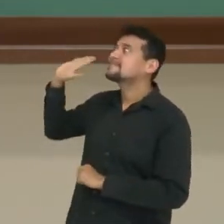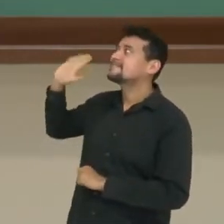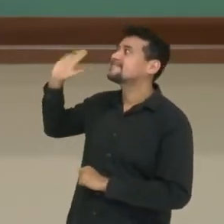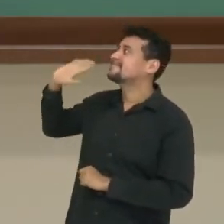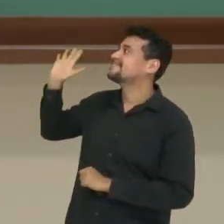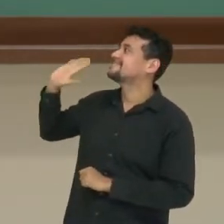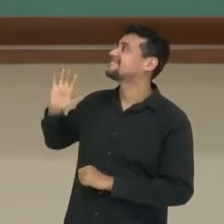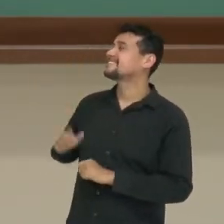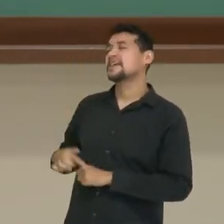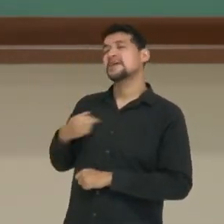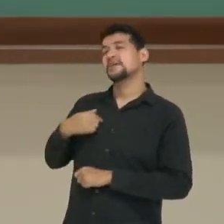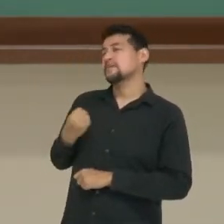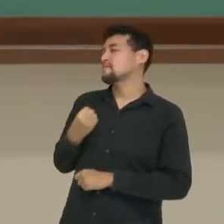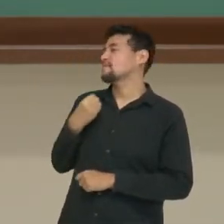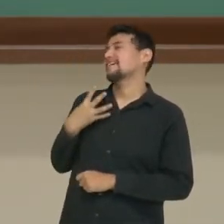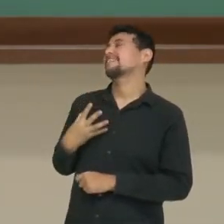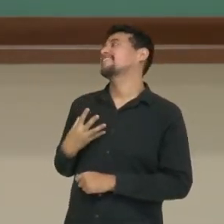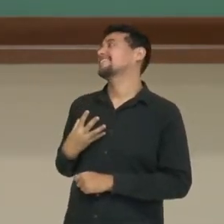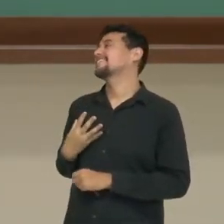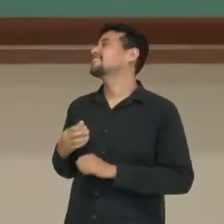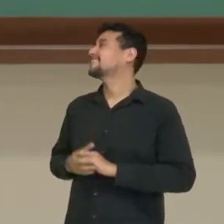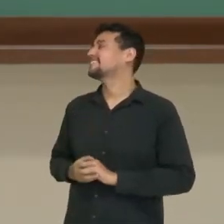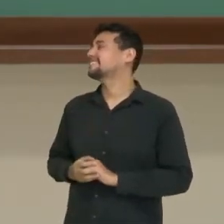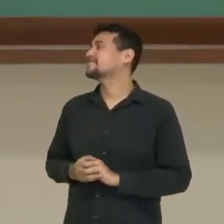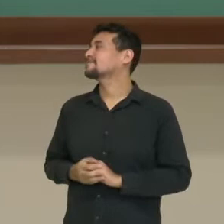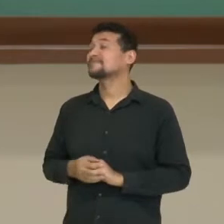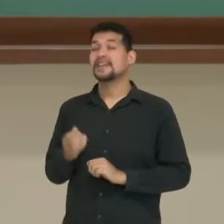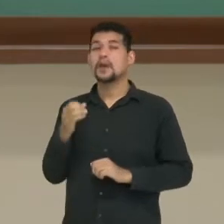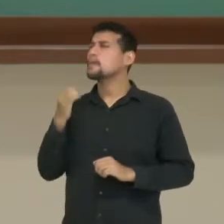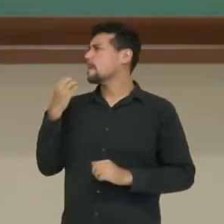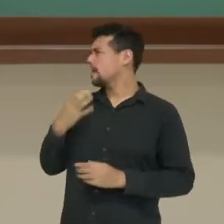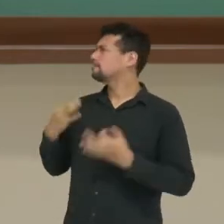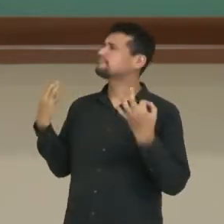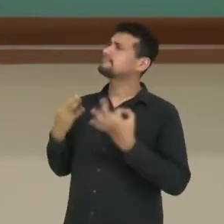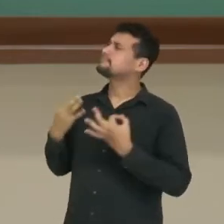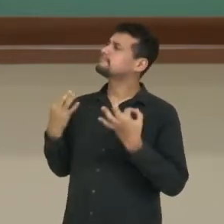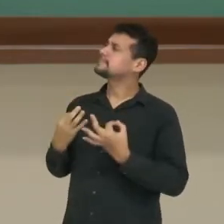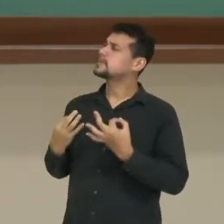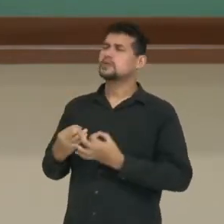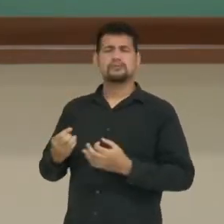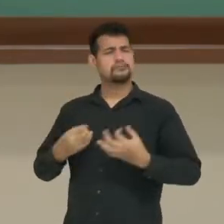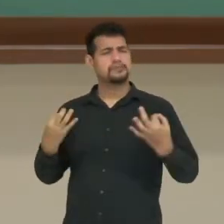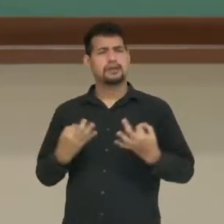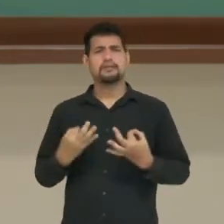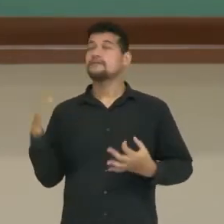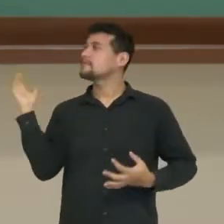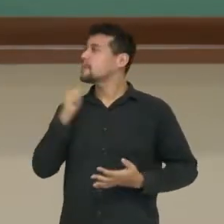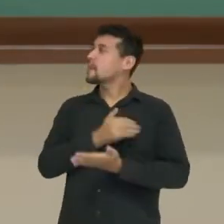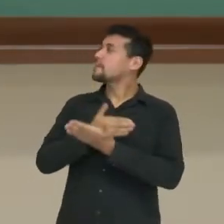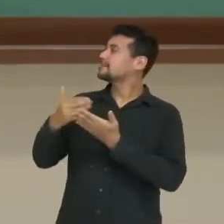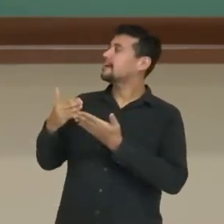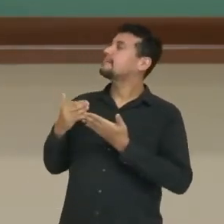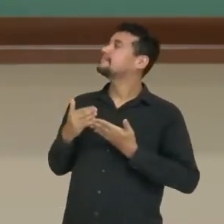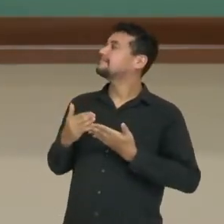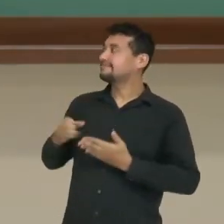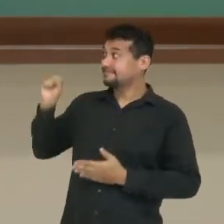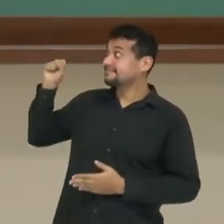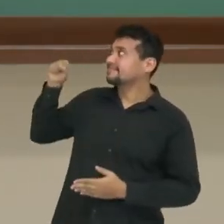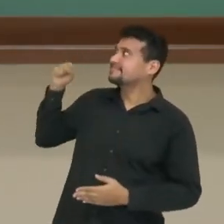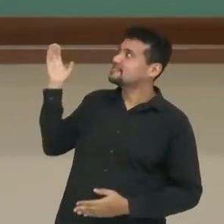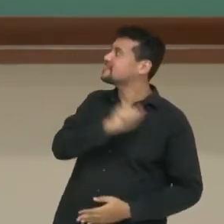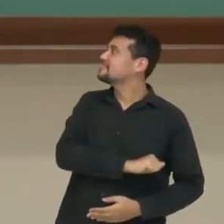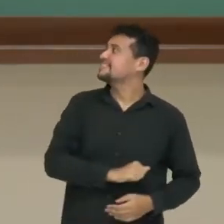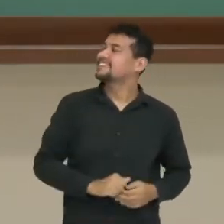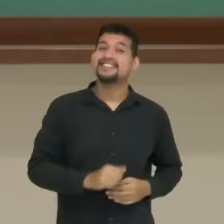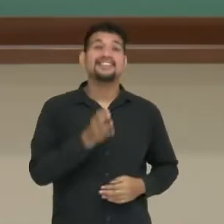Olá! Como vai você, meu querido intérprete Kevin? Tudo bem? Como é que estamos? Bora trabalhar sobre editorial? Então